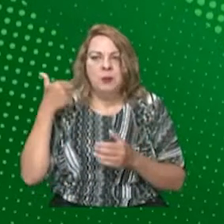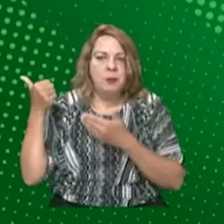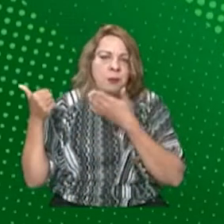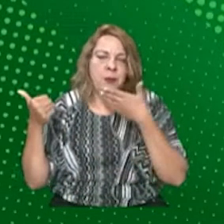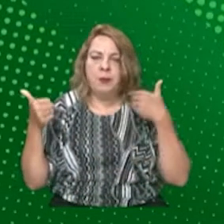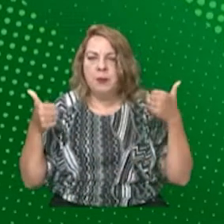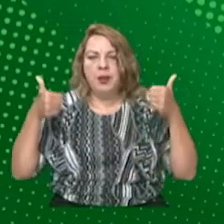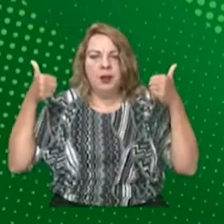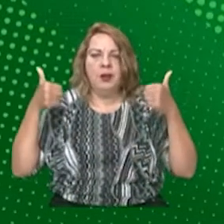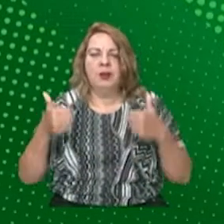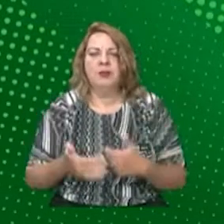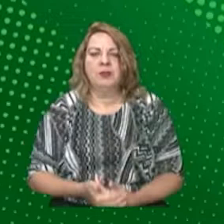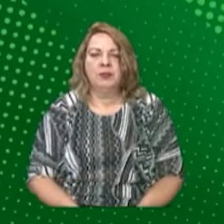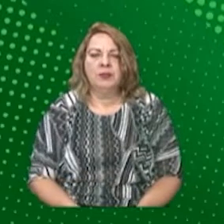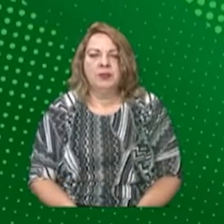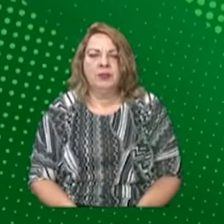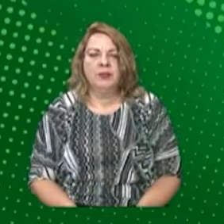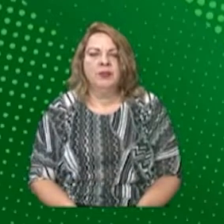do universo, né?